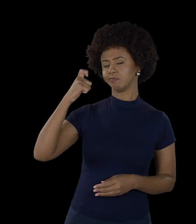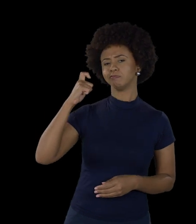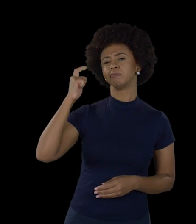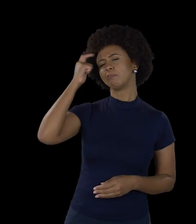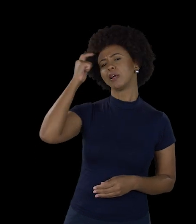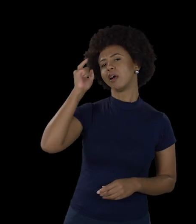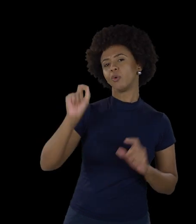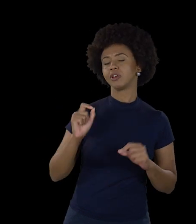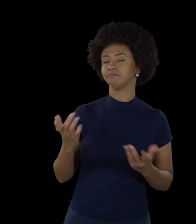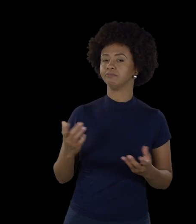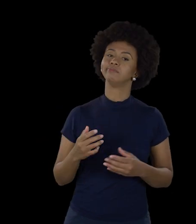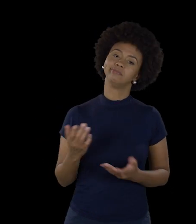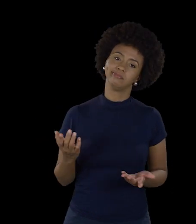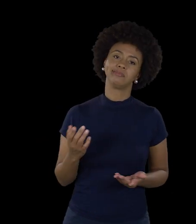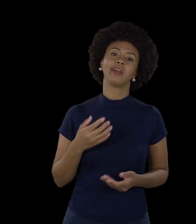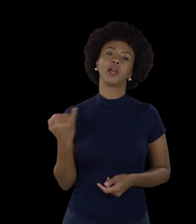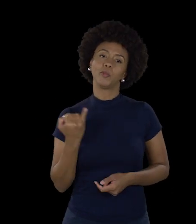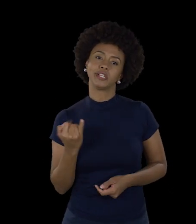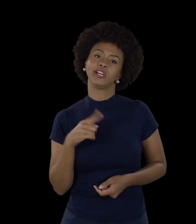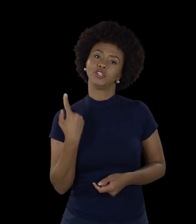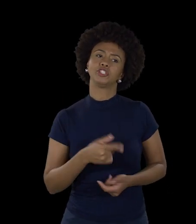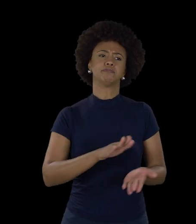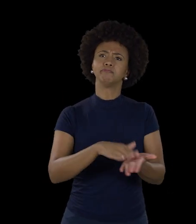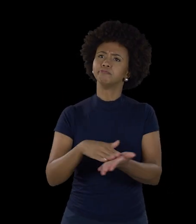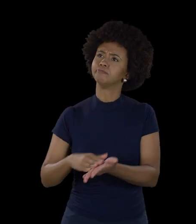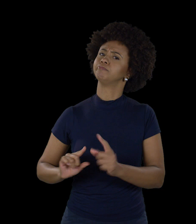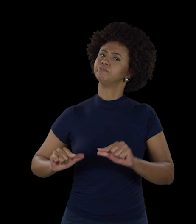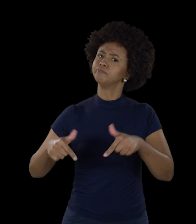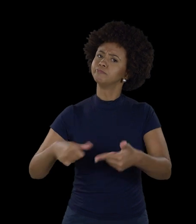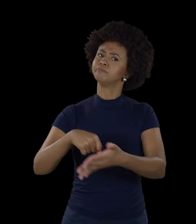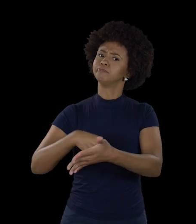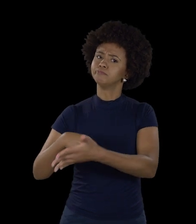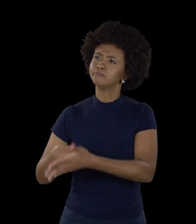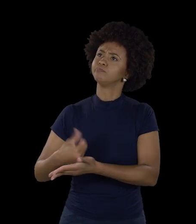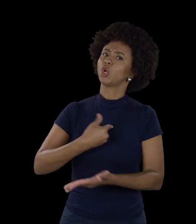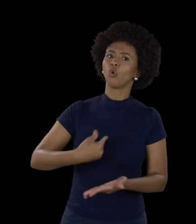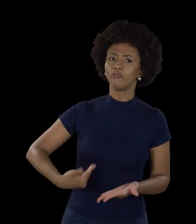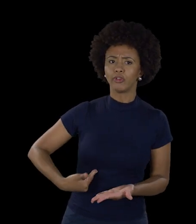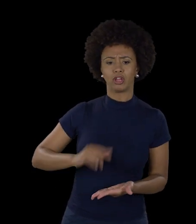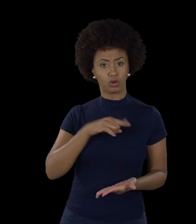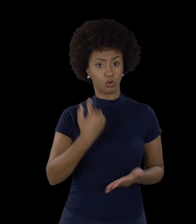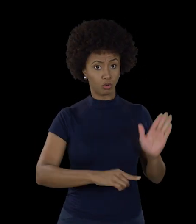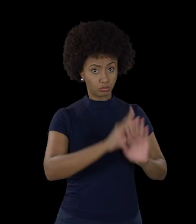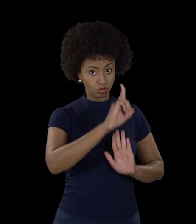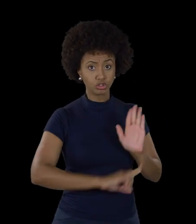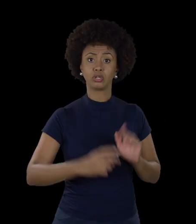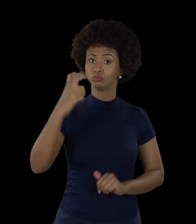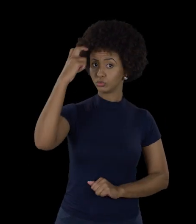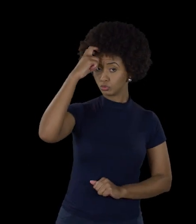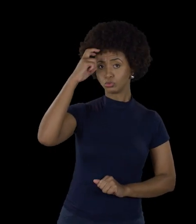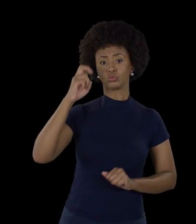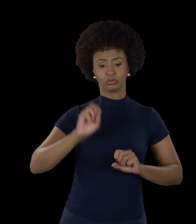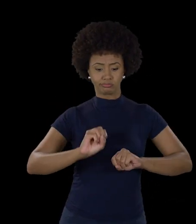a gente cobre do poder público, que a gente tenha acesso aos nossos direitos culturais, educacionais e